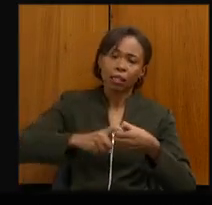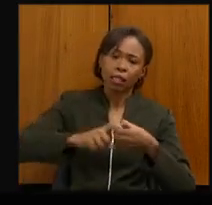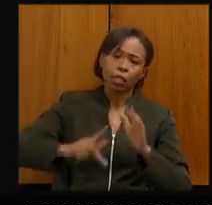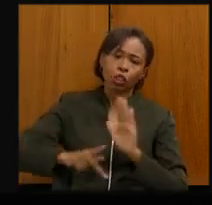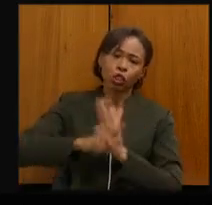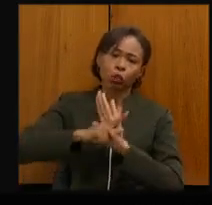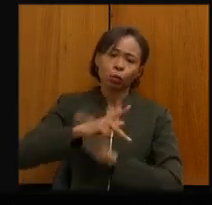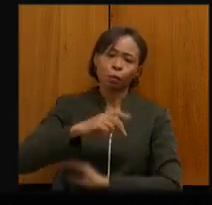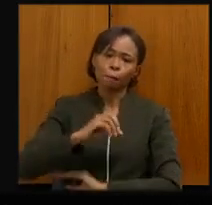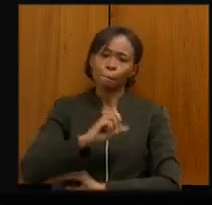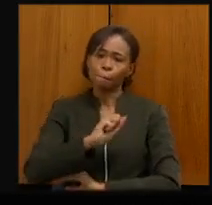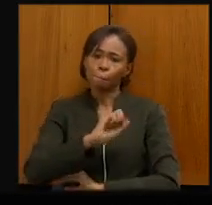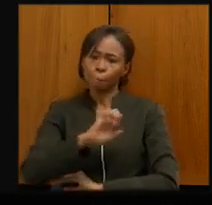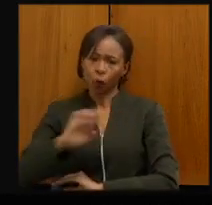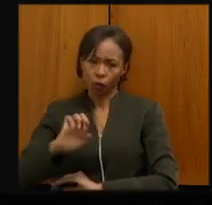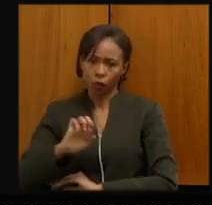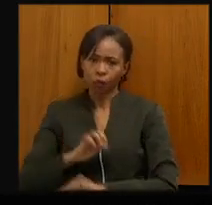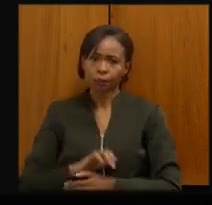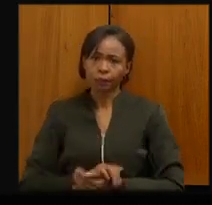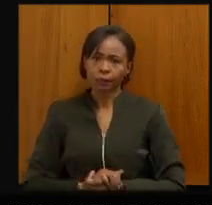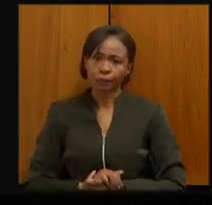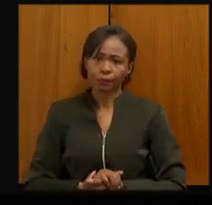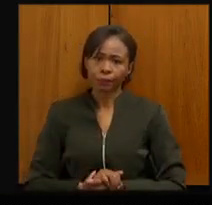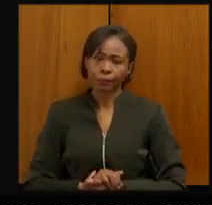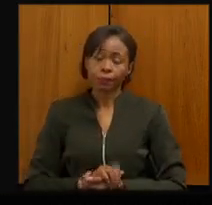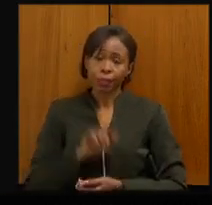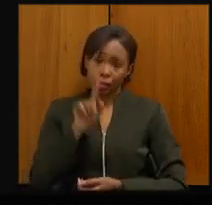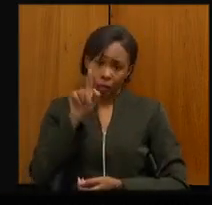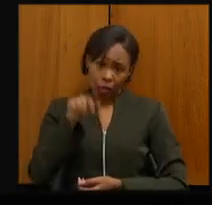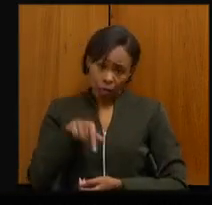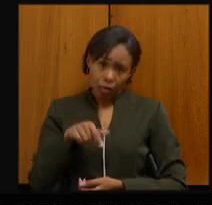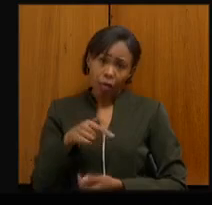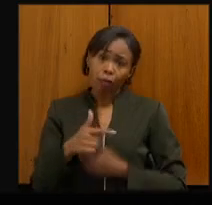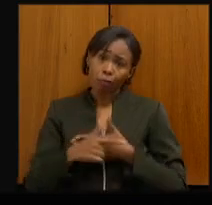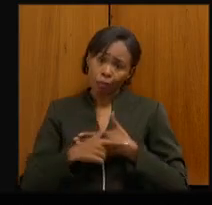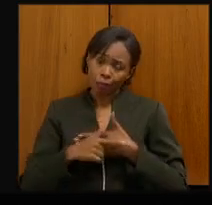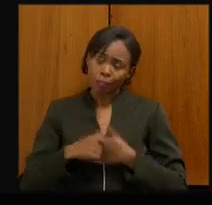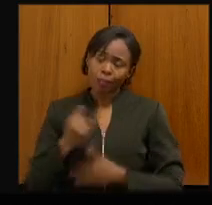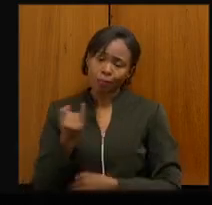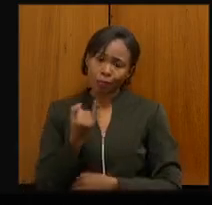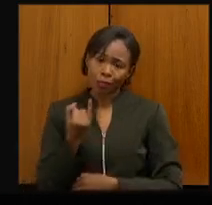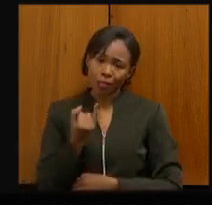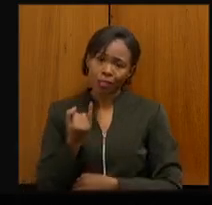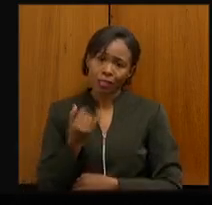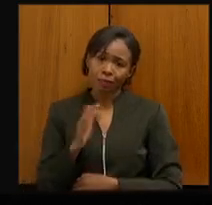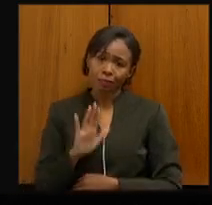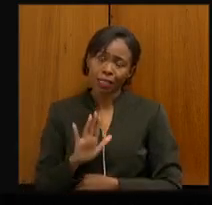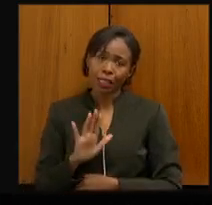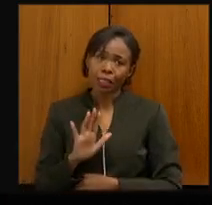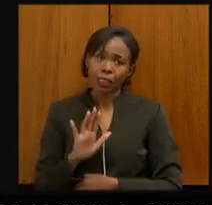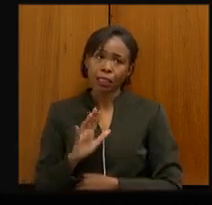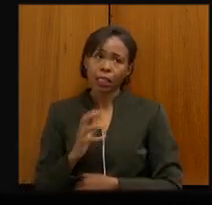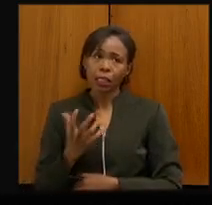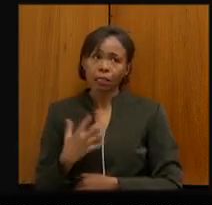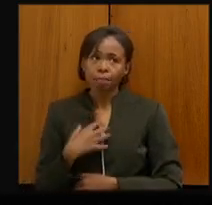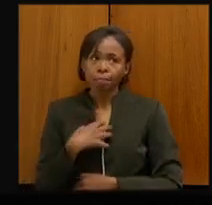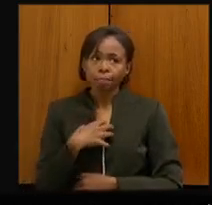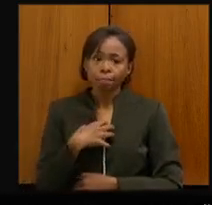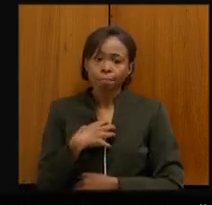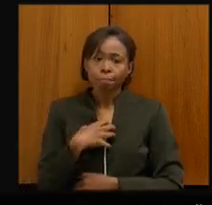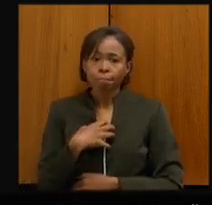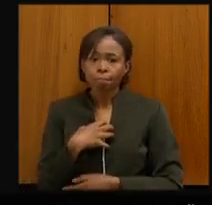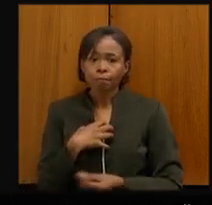né É É um papel importante mas a gente fica assim muito ao mesmo tempo